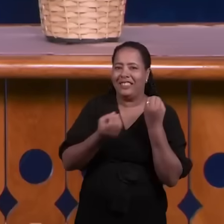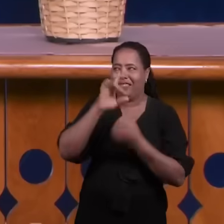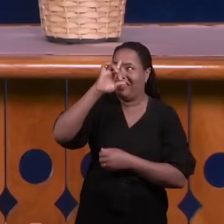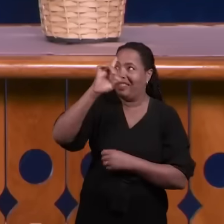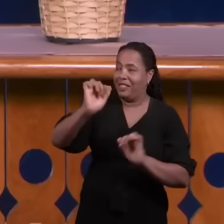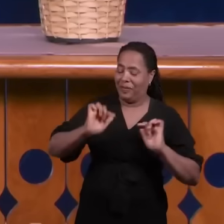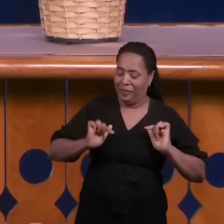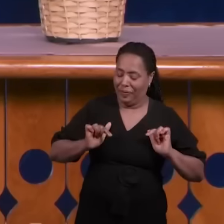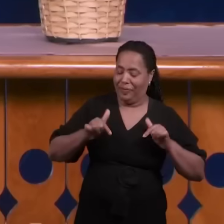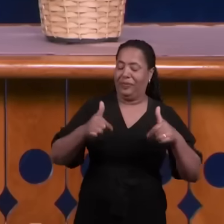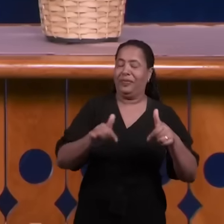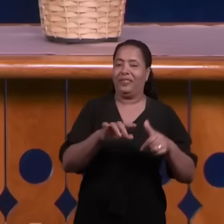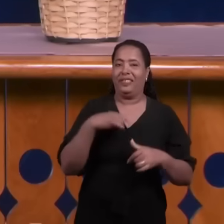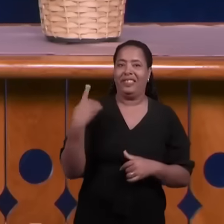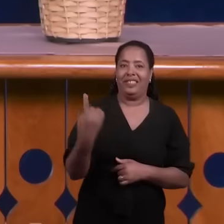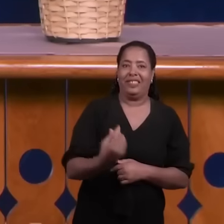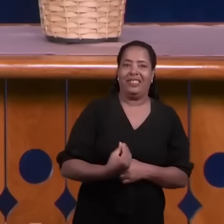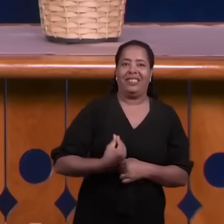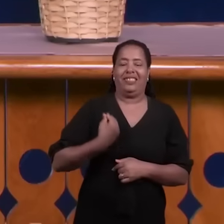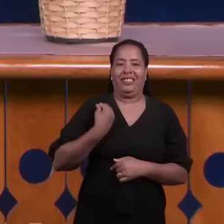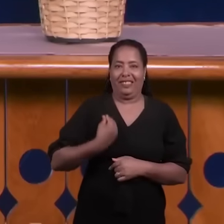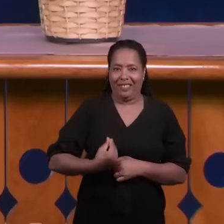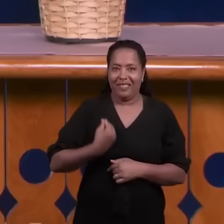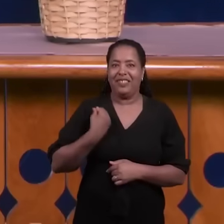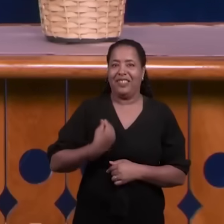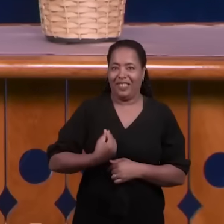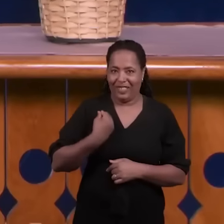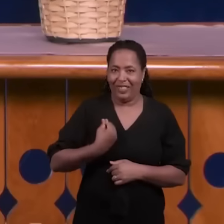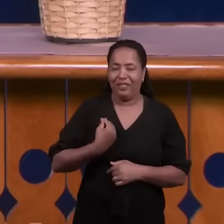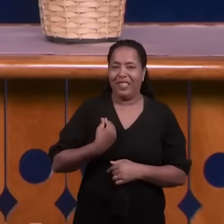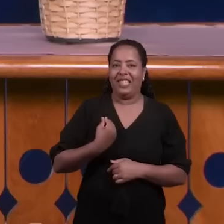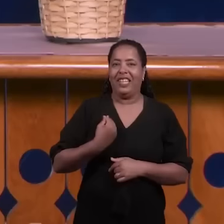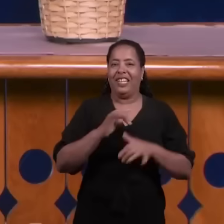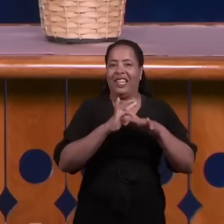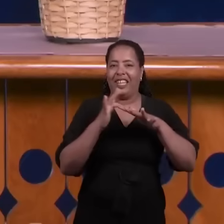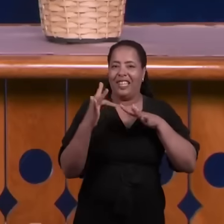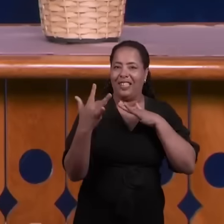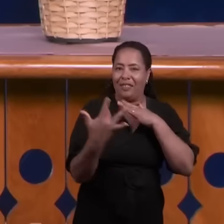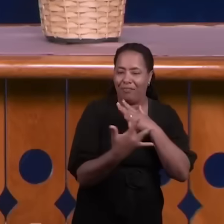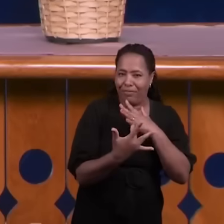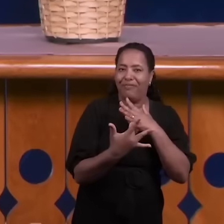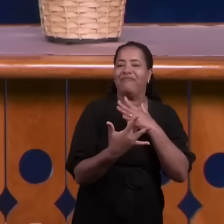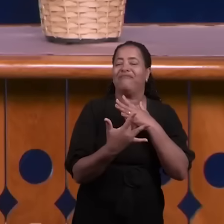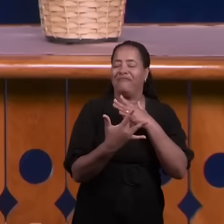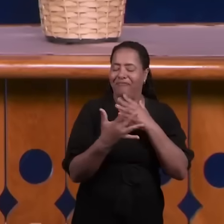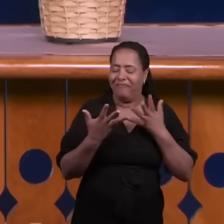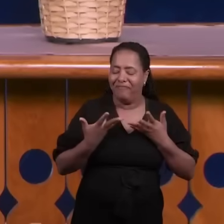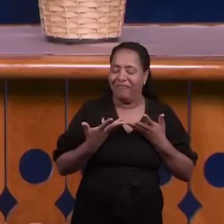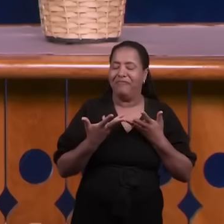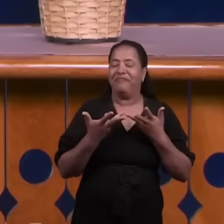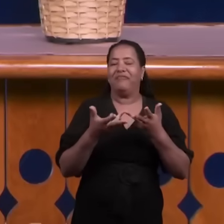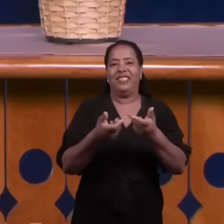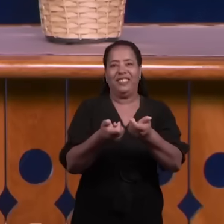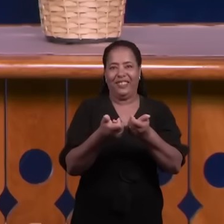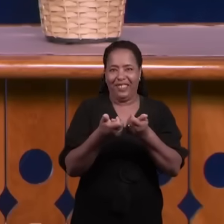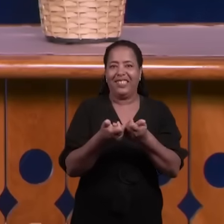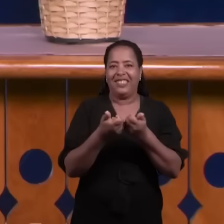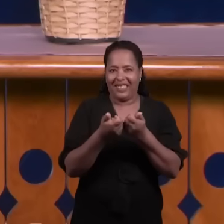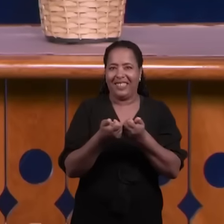fazendo através de nós, através desta ferramenta